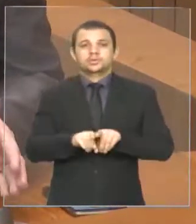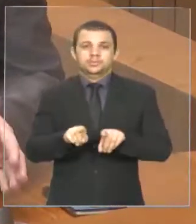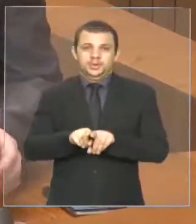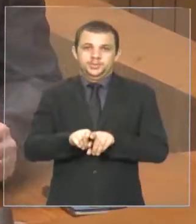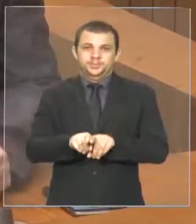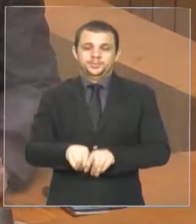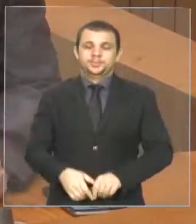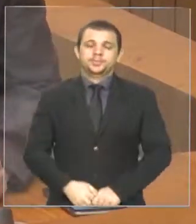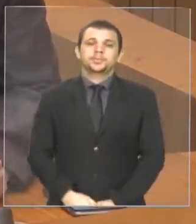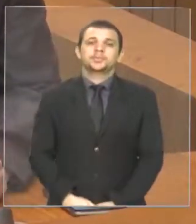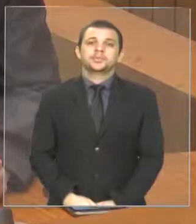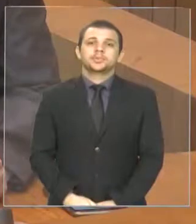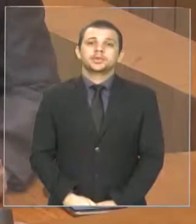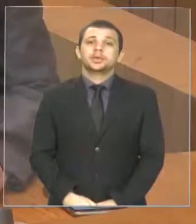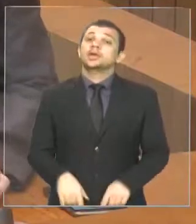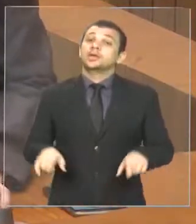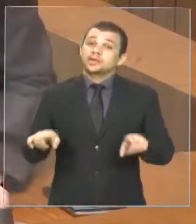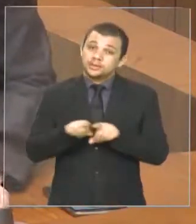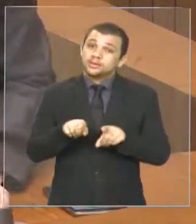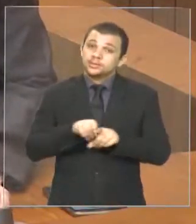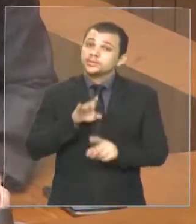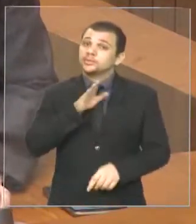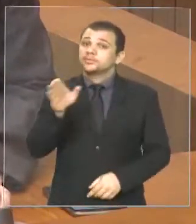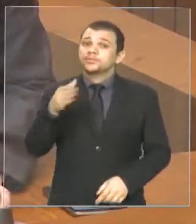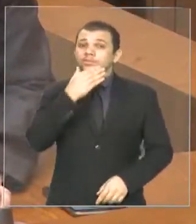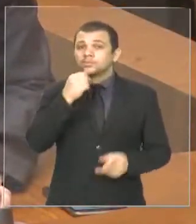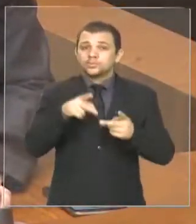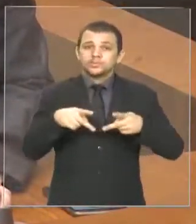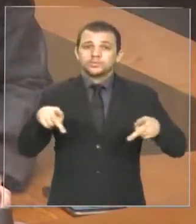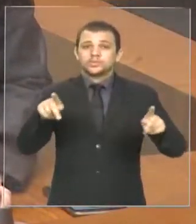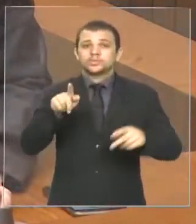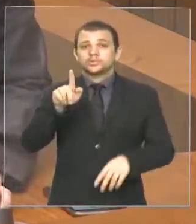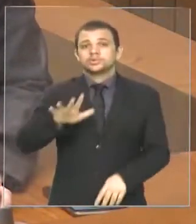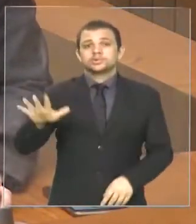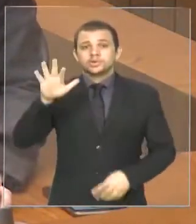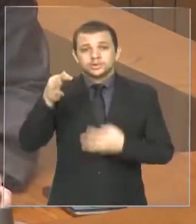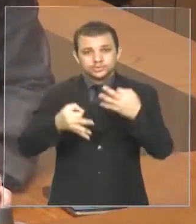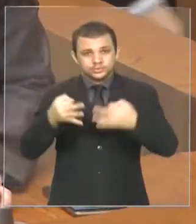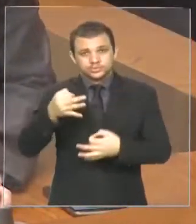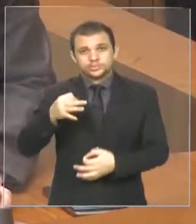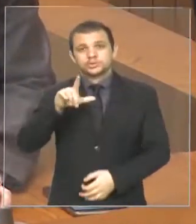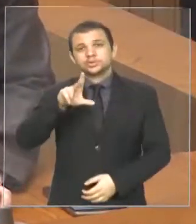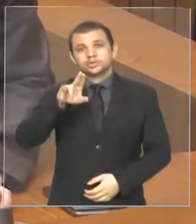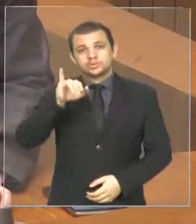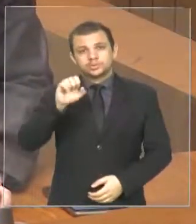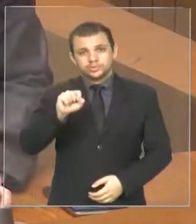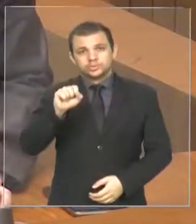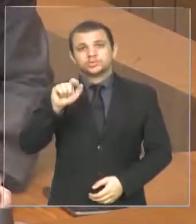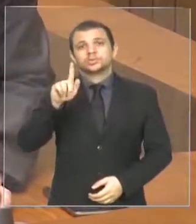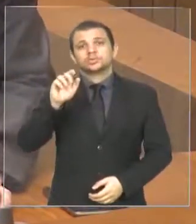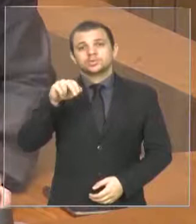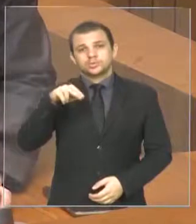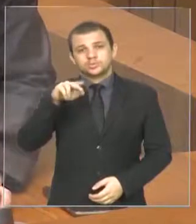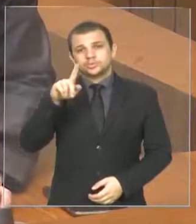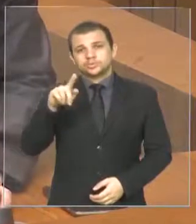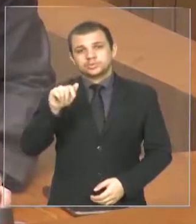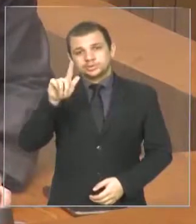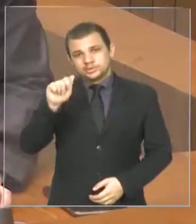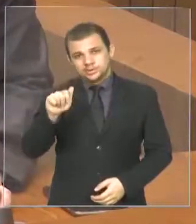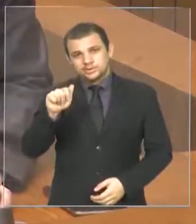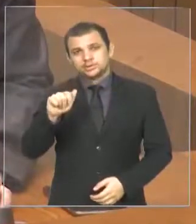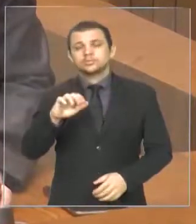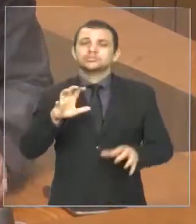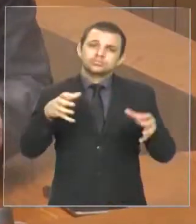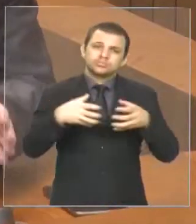Também estava lá o Procurador-Geral de Justiça, doutor Luiz Gonzaga. Enfim, um evento de